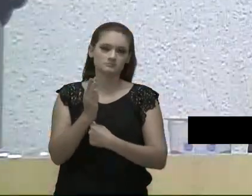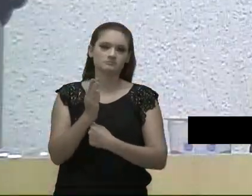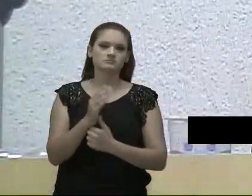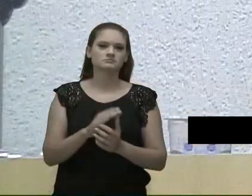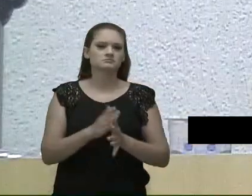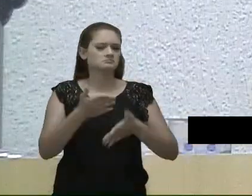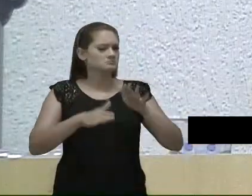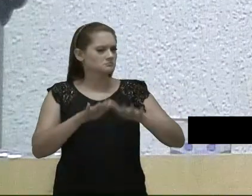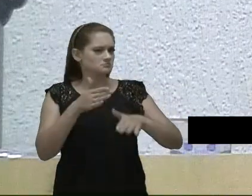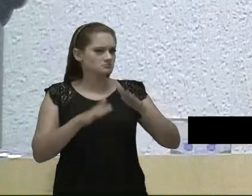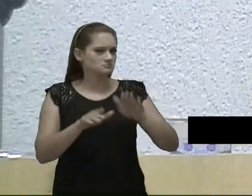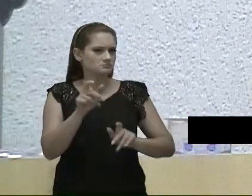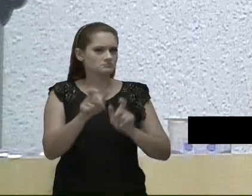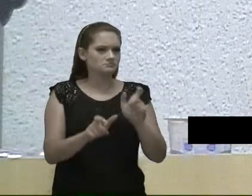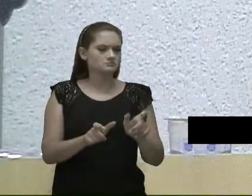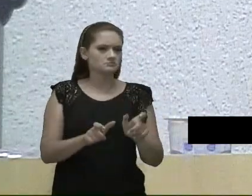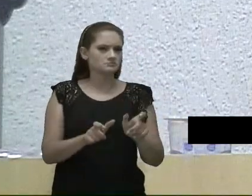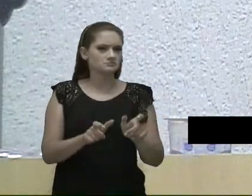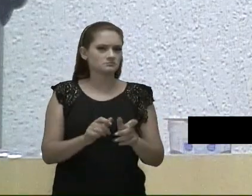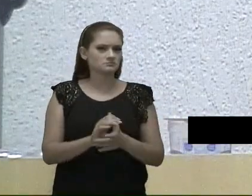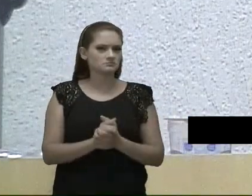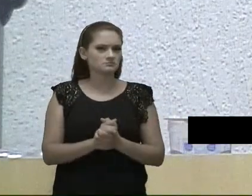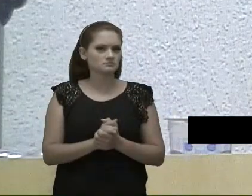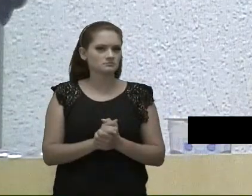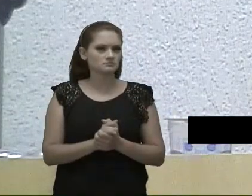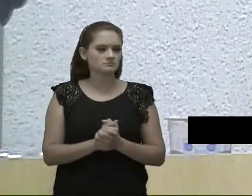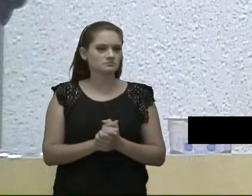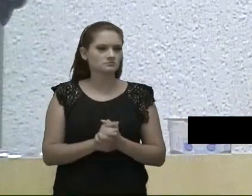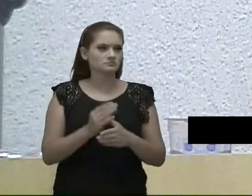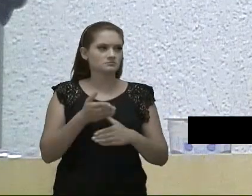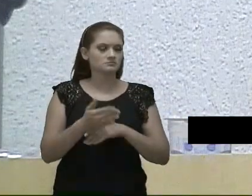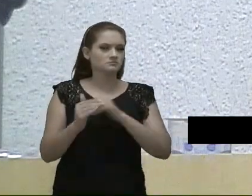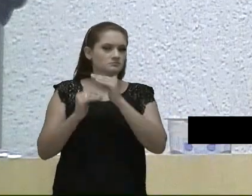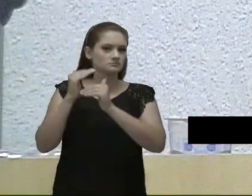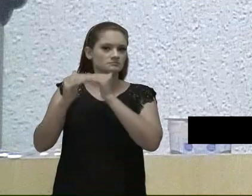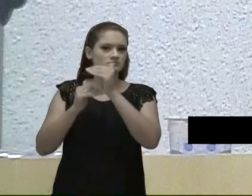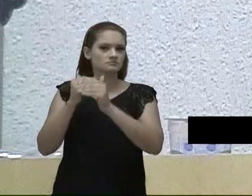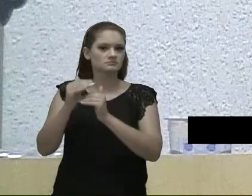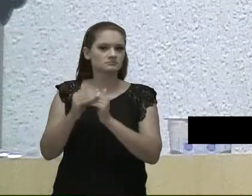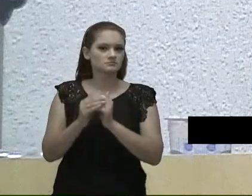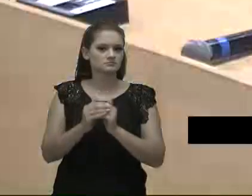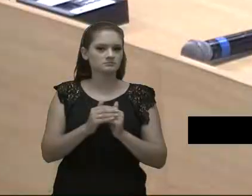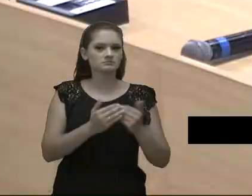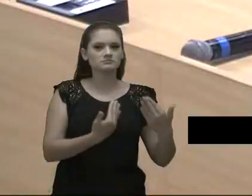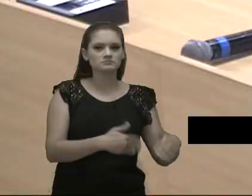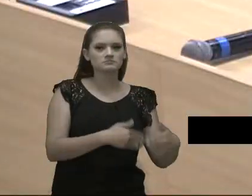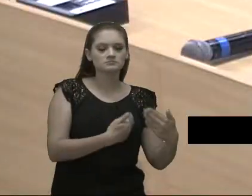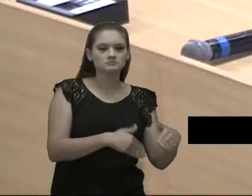torno de quantas pessoas, mais ou menos, participaram deste processo seletivo?